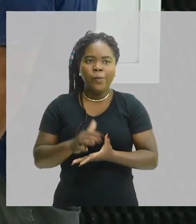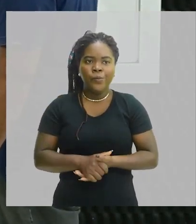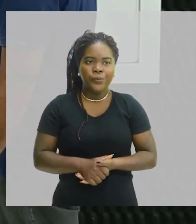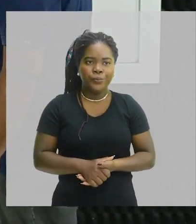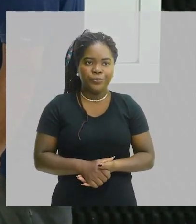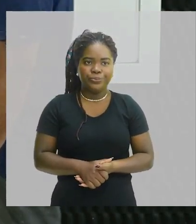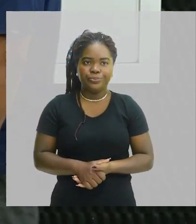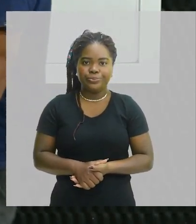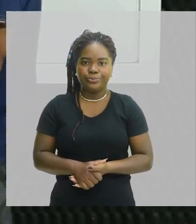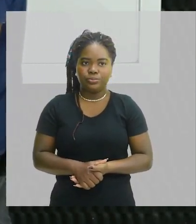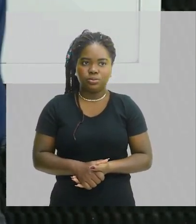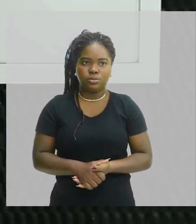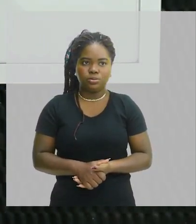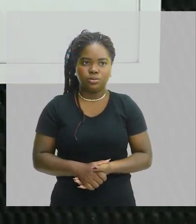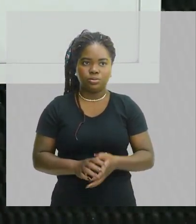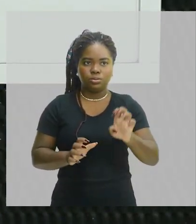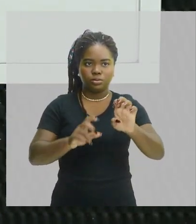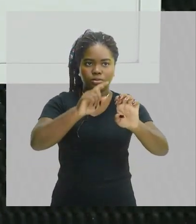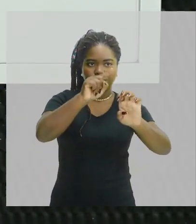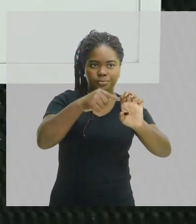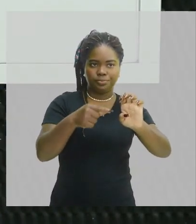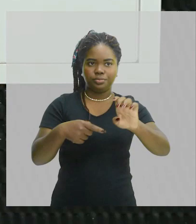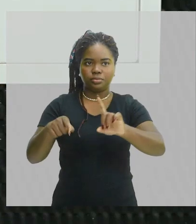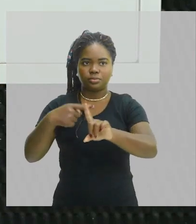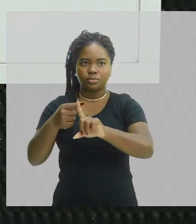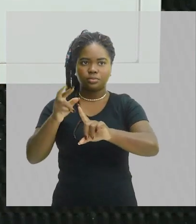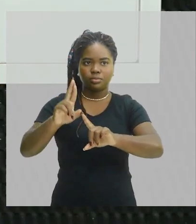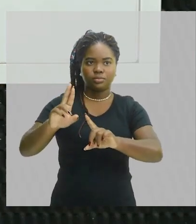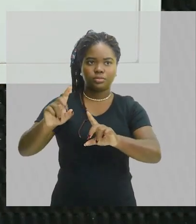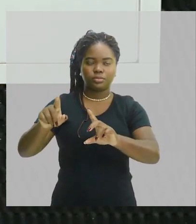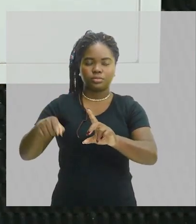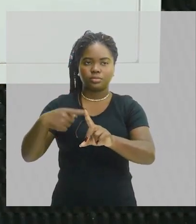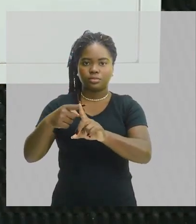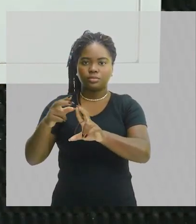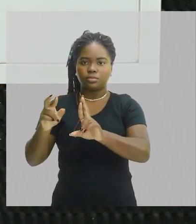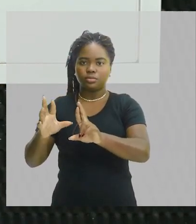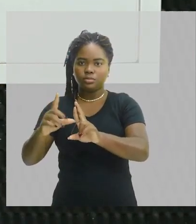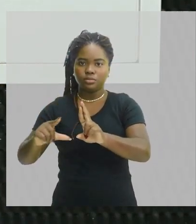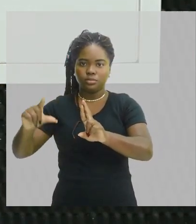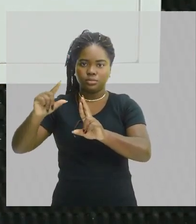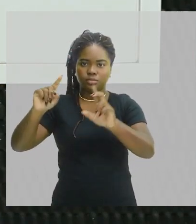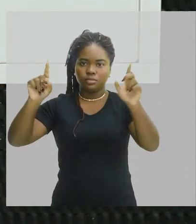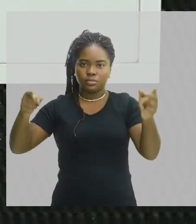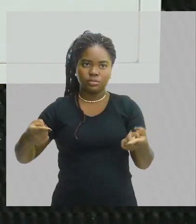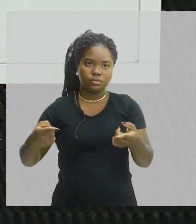tudo isso multiplicado por I. Não é isso?